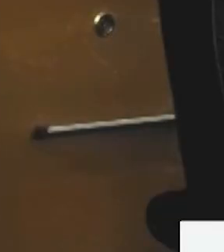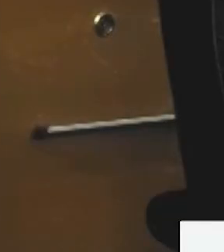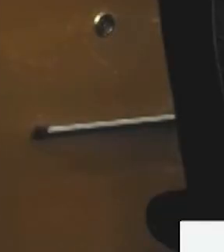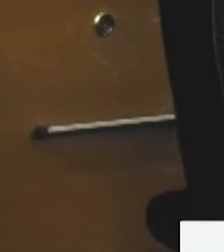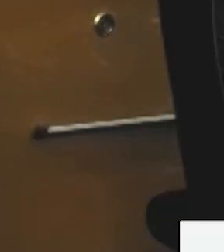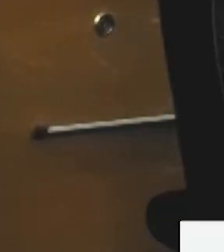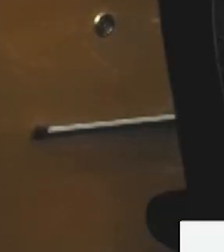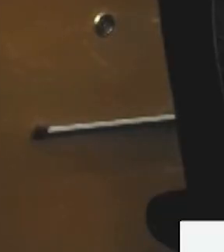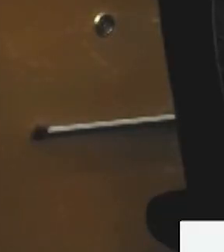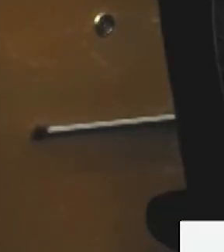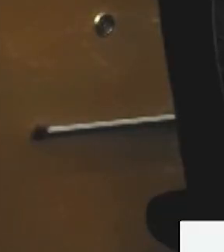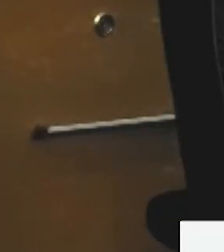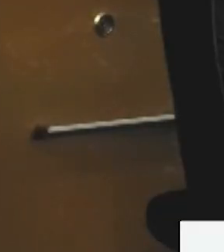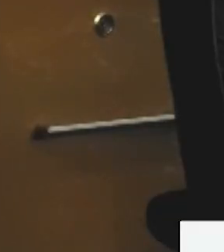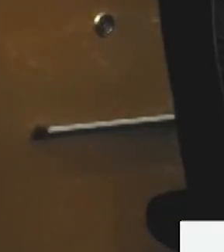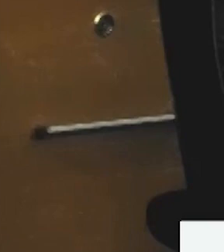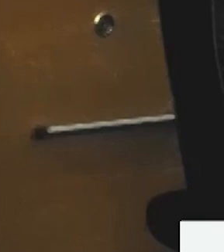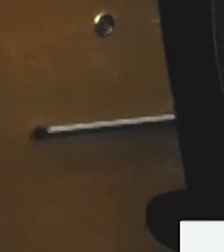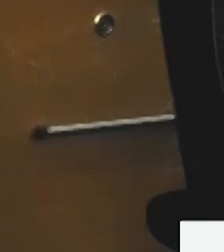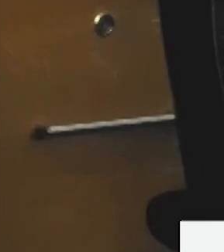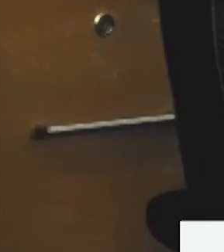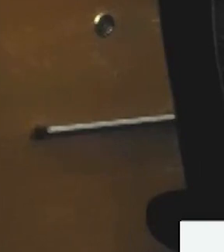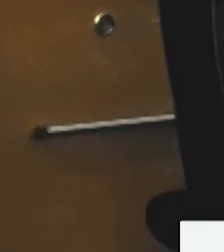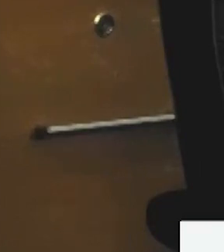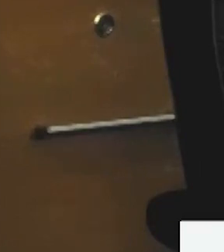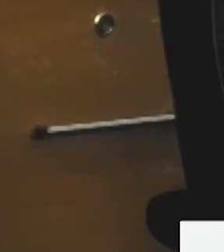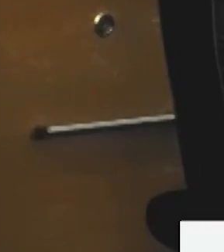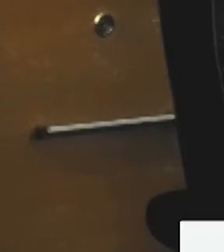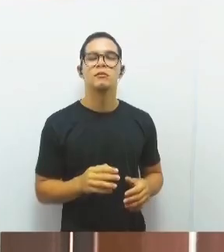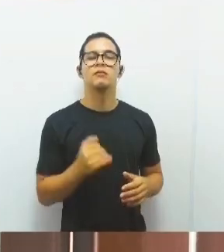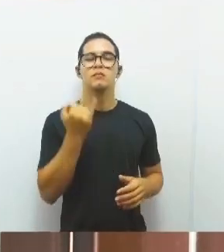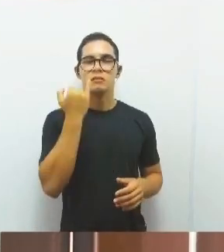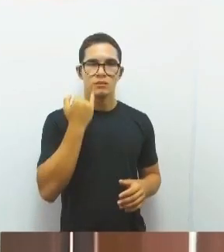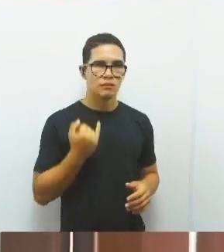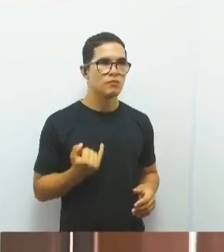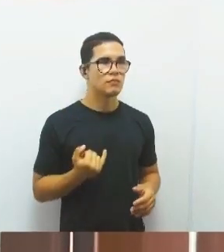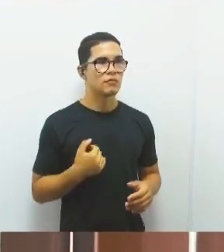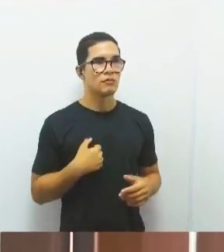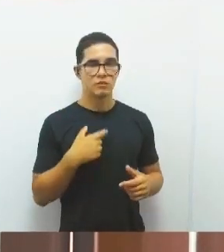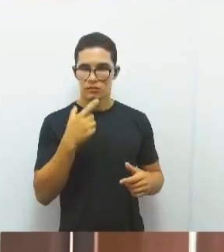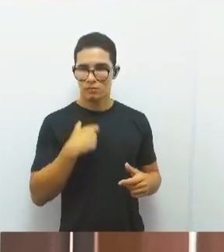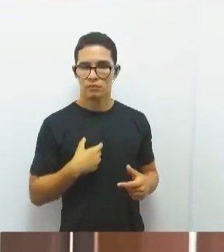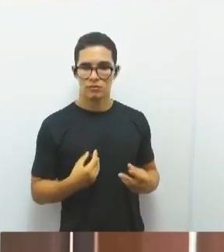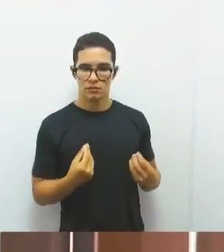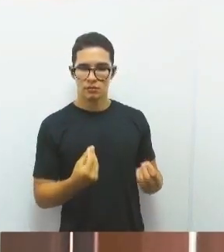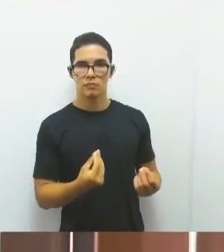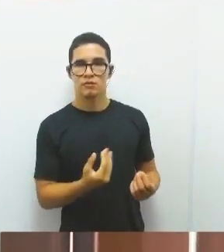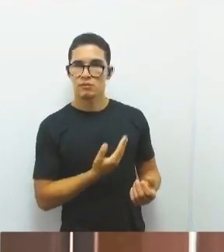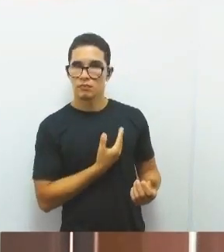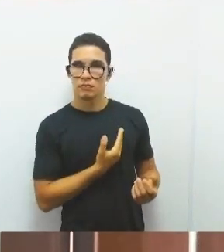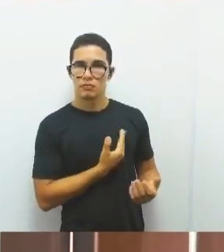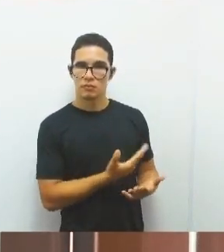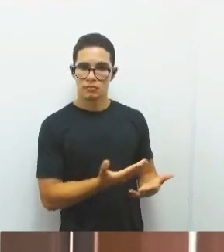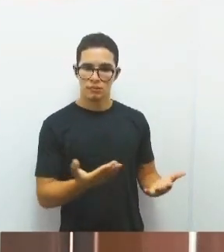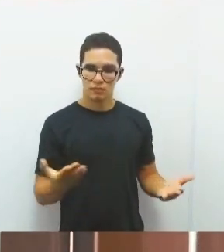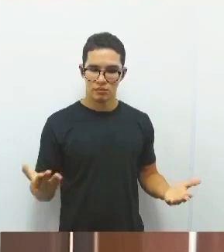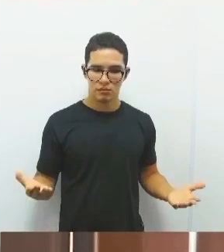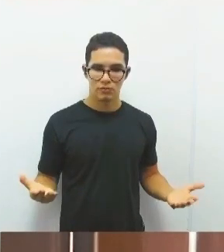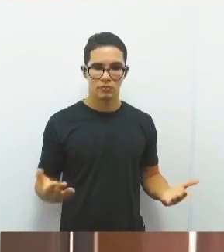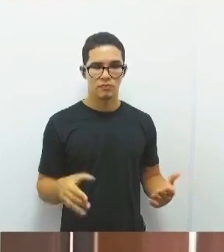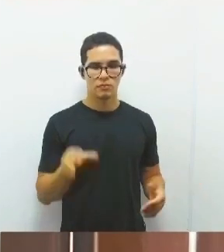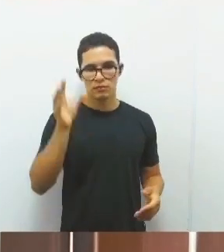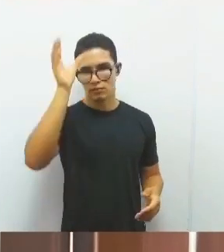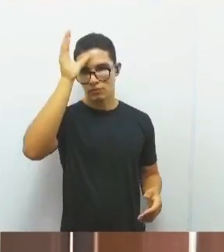outros vereadores também cobraram explicações do governo Municipal e eu também corroboro com os amigos e depois Vereador